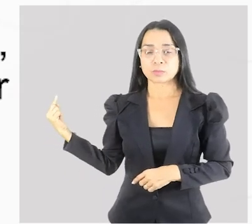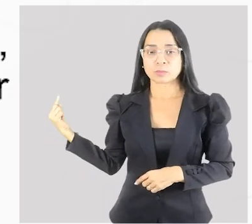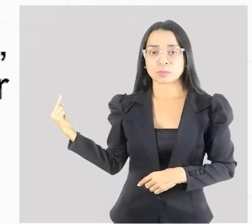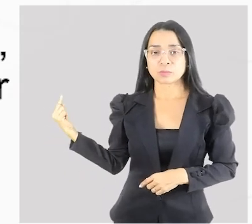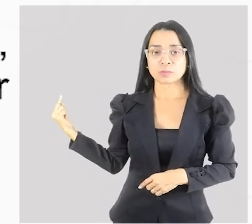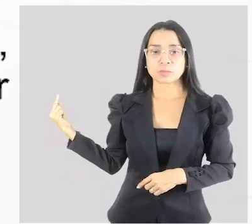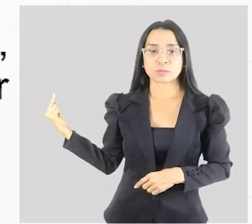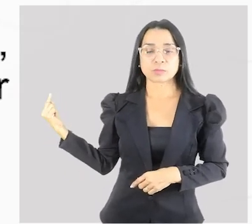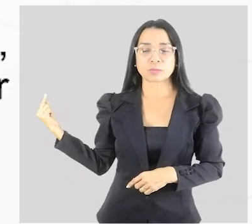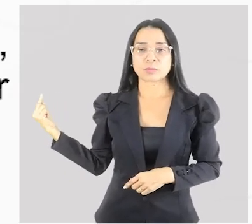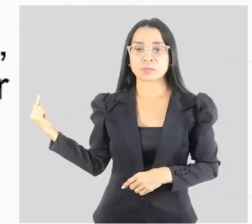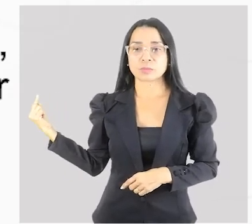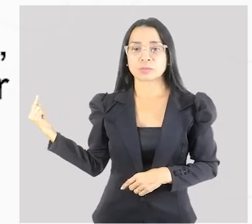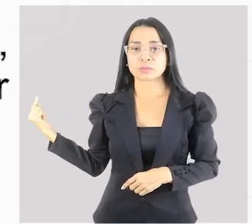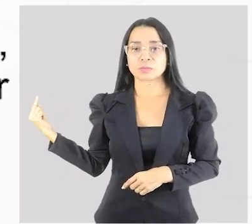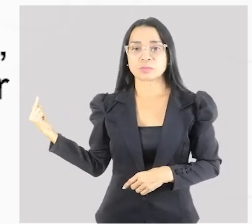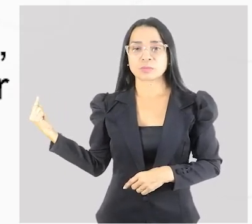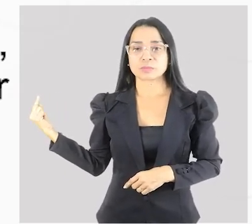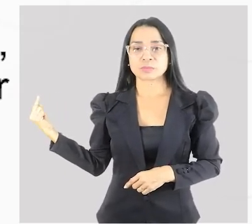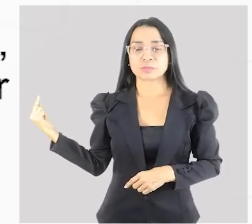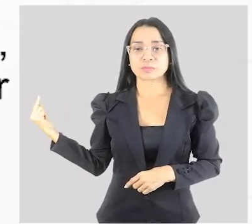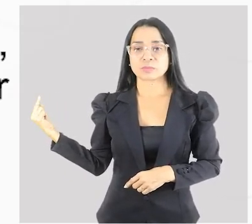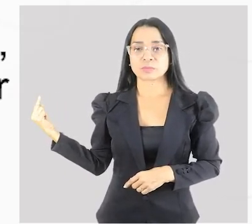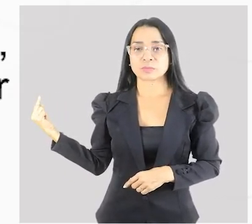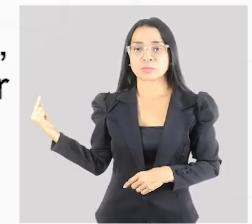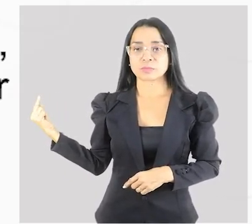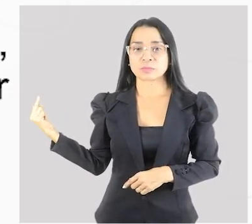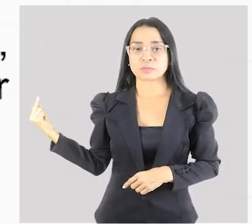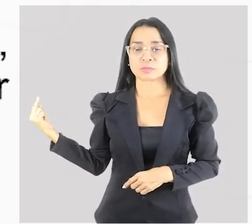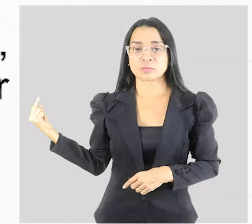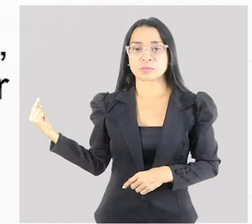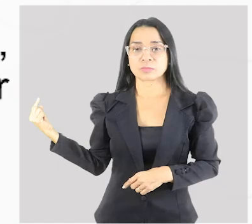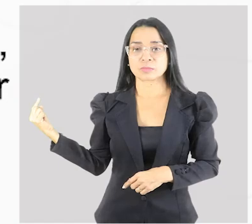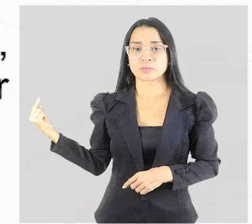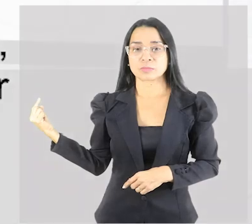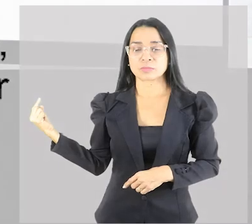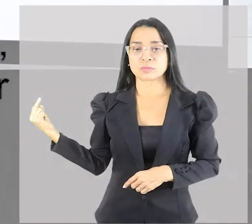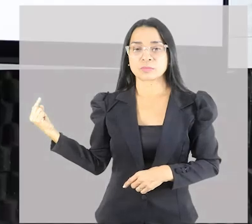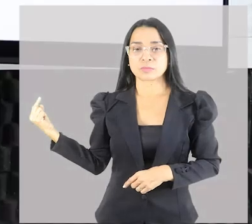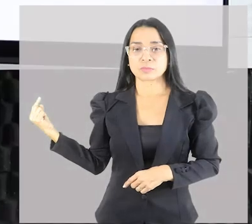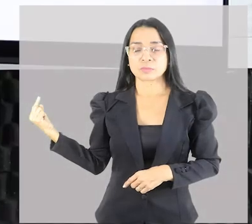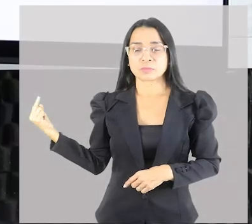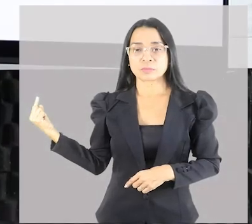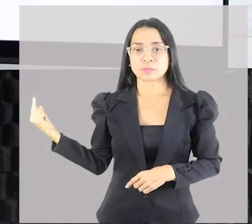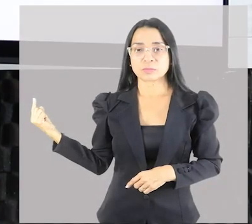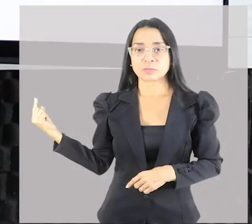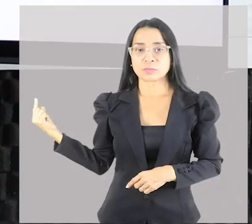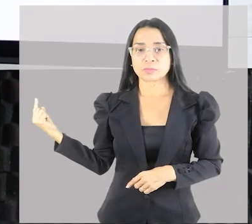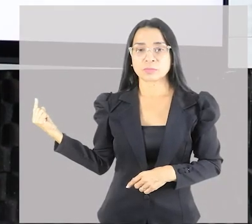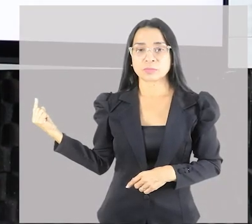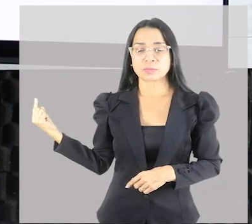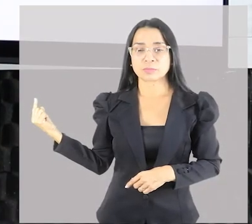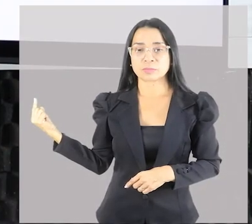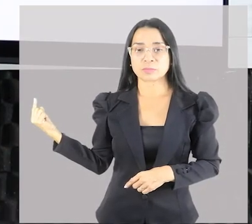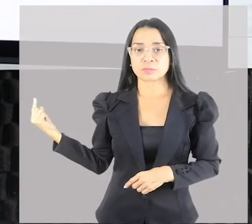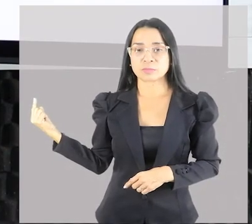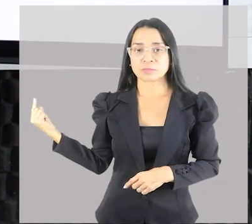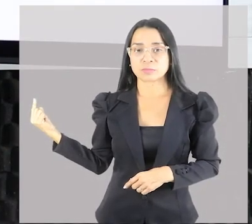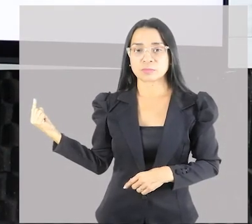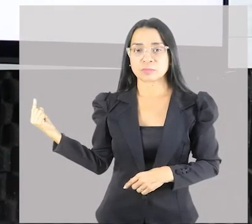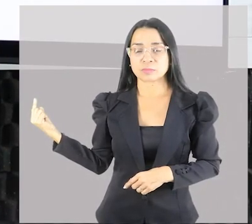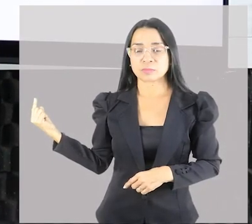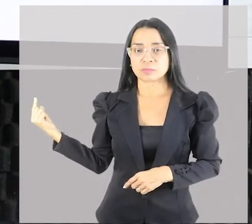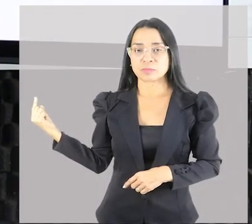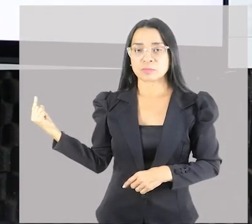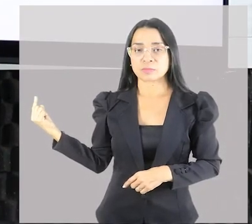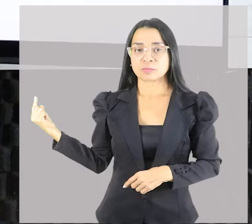teatrais, cores, ambientes festivos, alegóricos e populares. O boi é o personagem principal, mas também estão presentes o